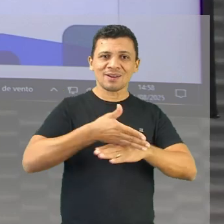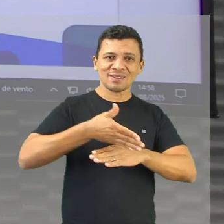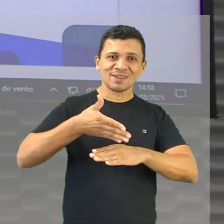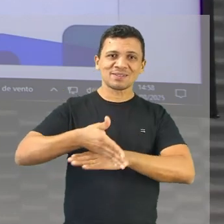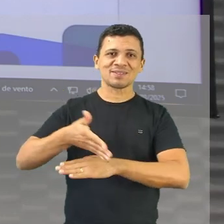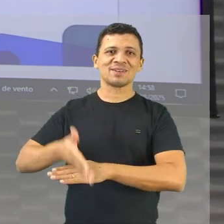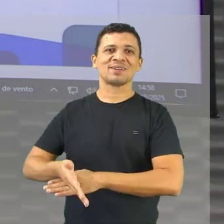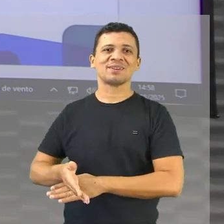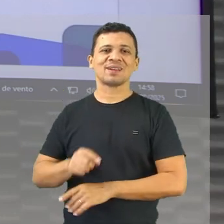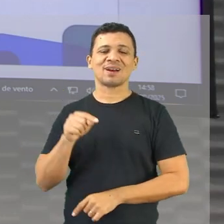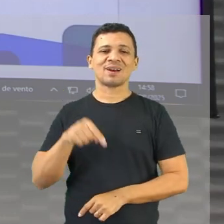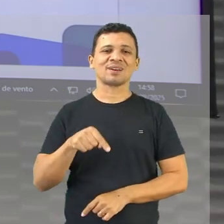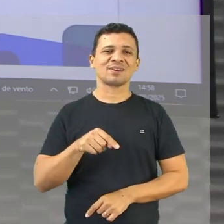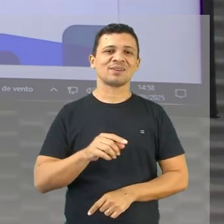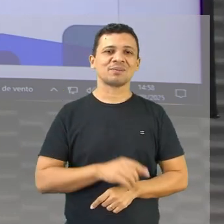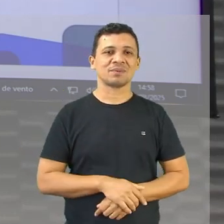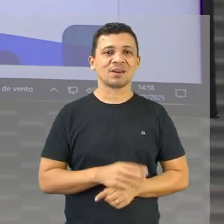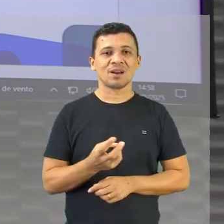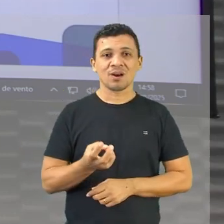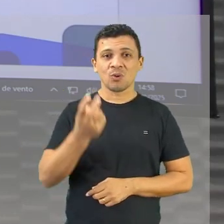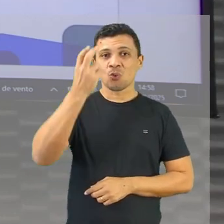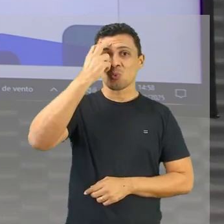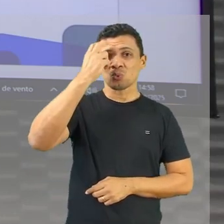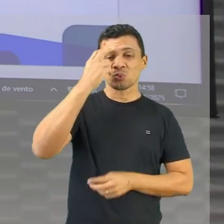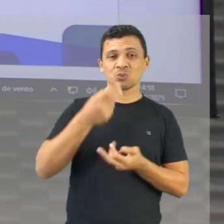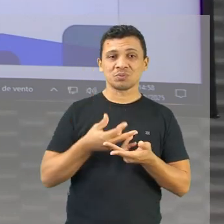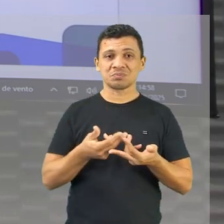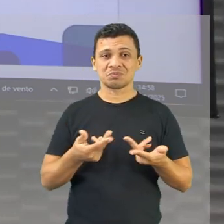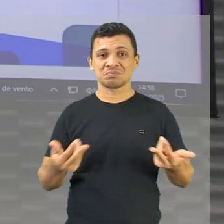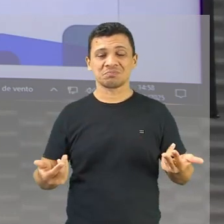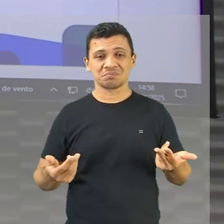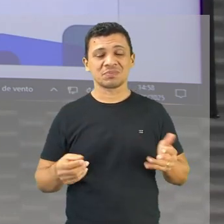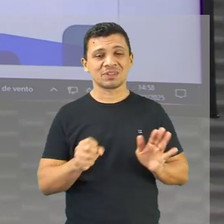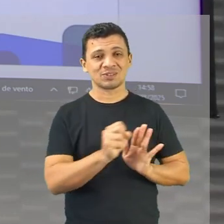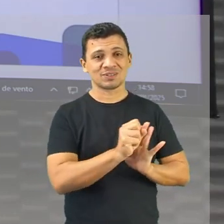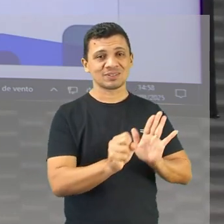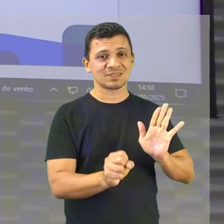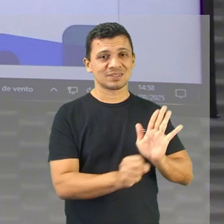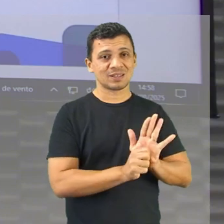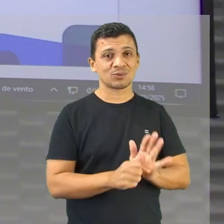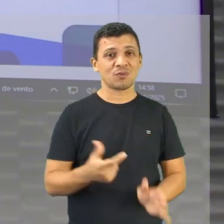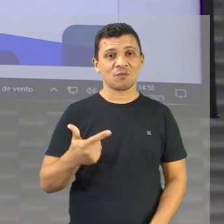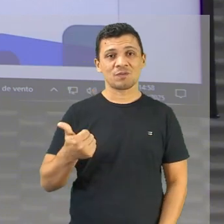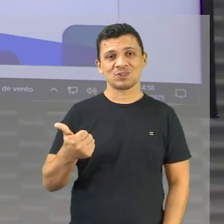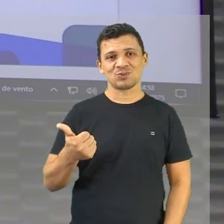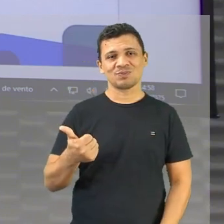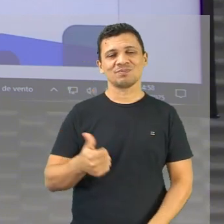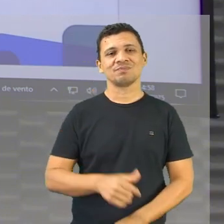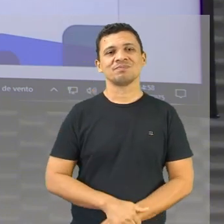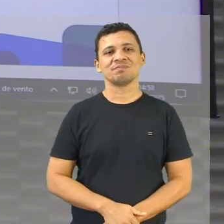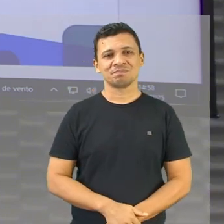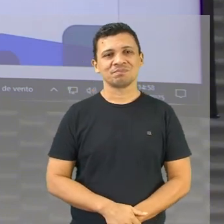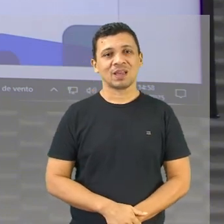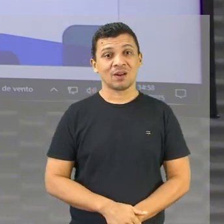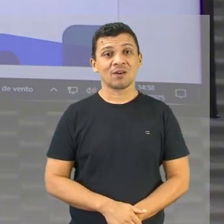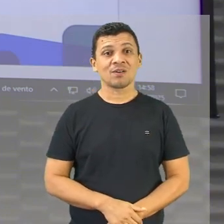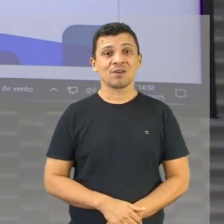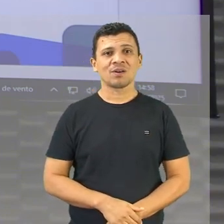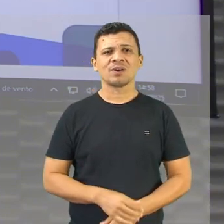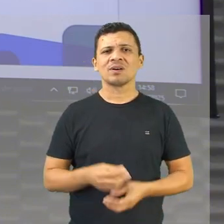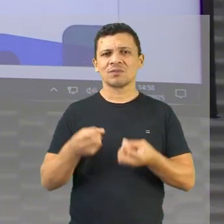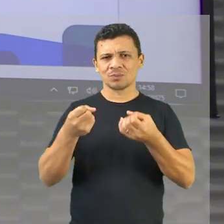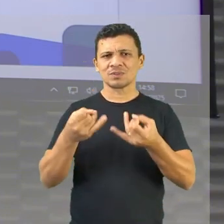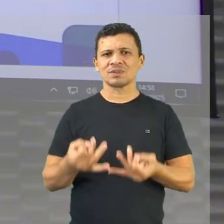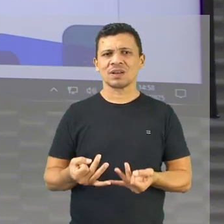né, as culturas, né, provenientes deste século, né, o século XXI. Vamos ver como é que a sociologia